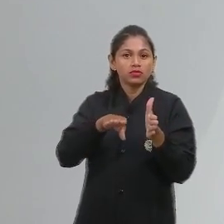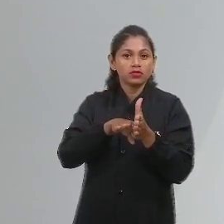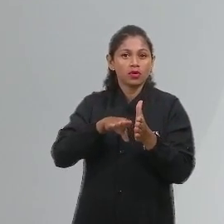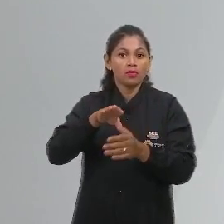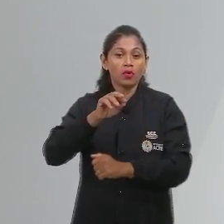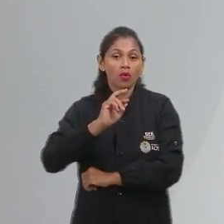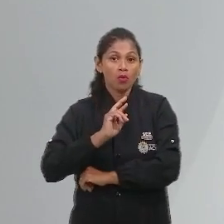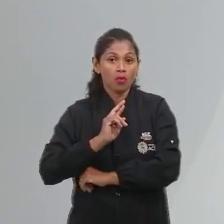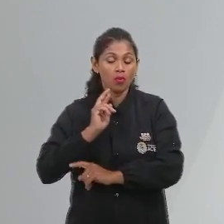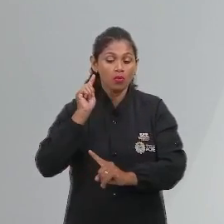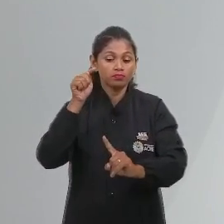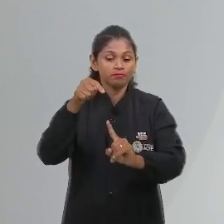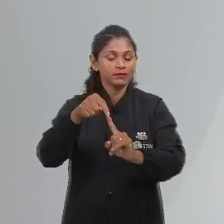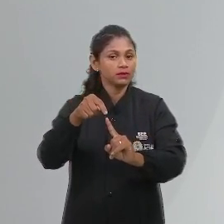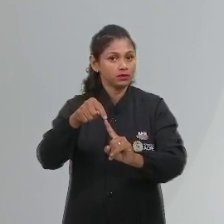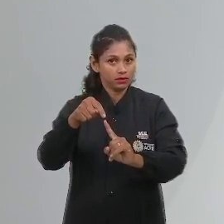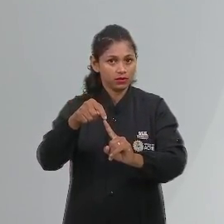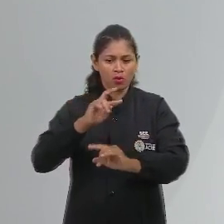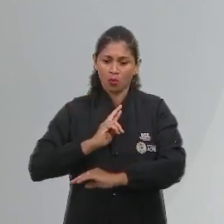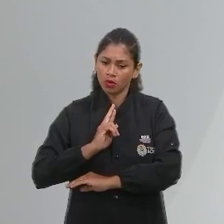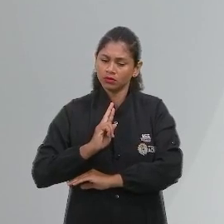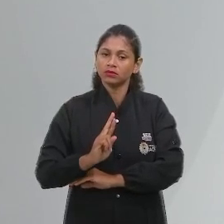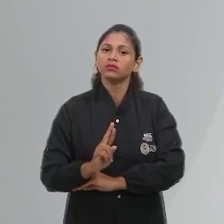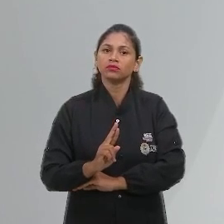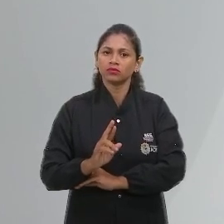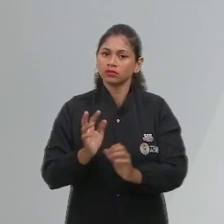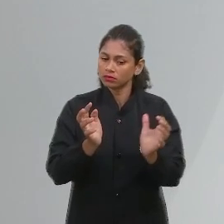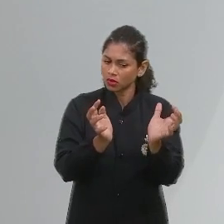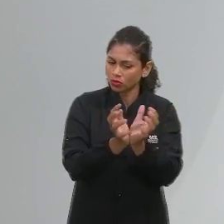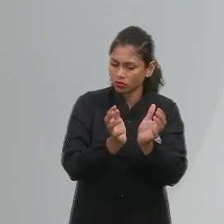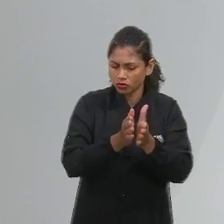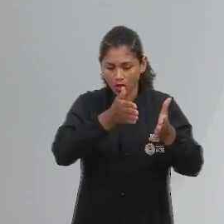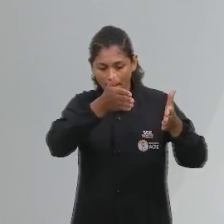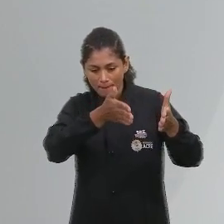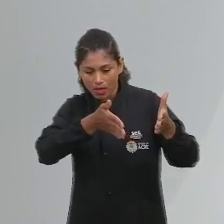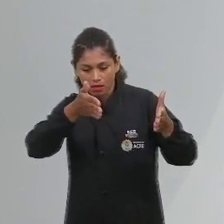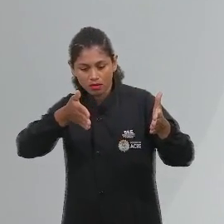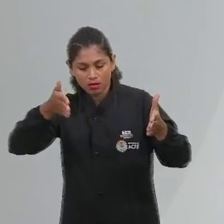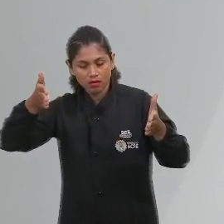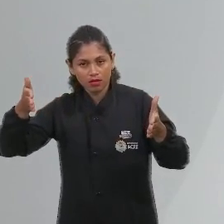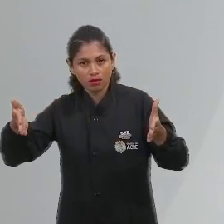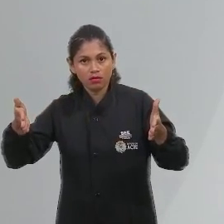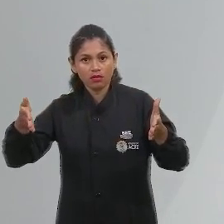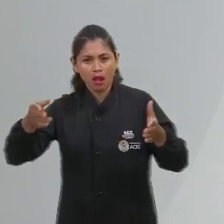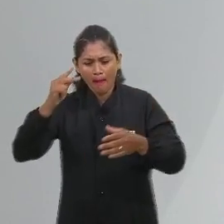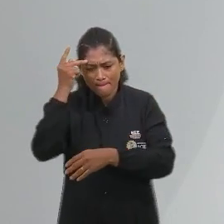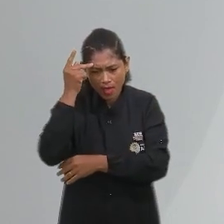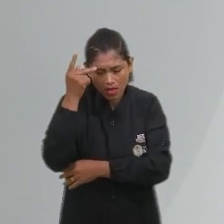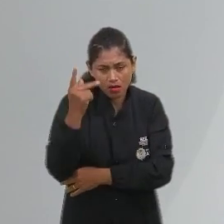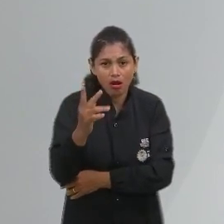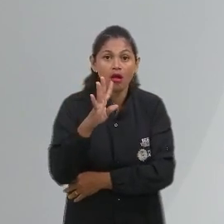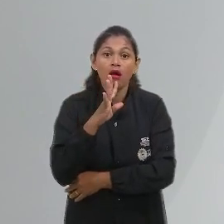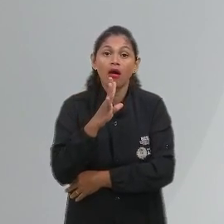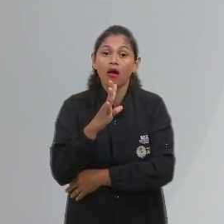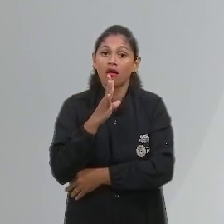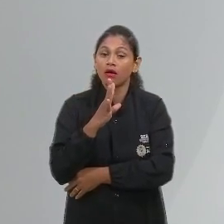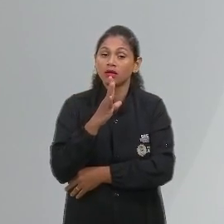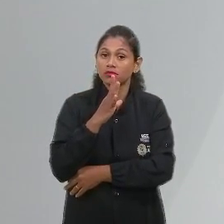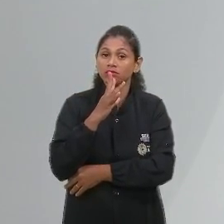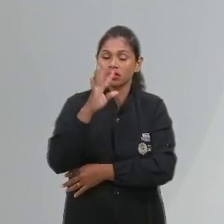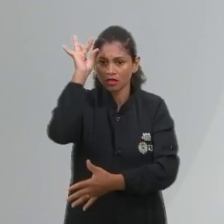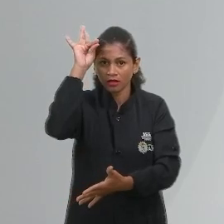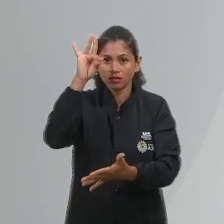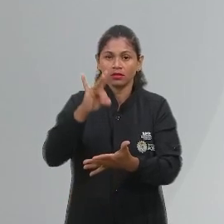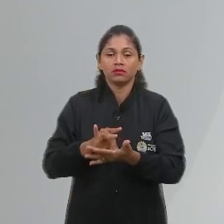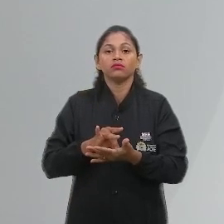objetivo. Em outras palavras, um conjunto de processos para conhecer uma realidade,